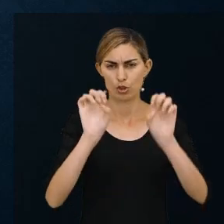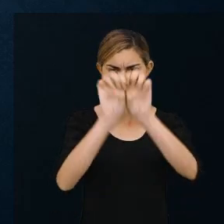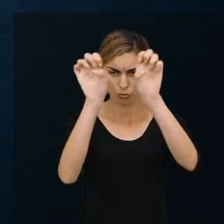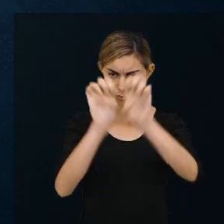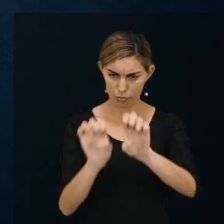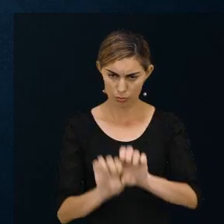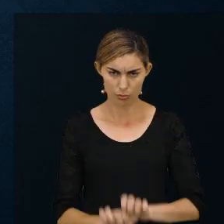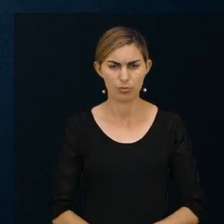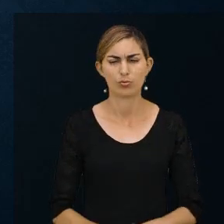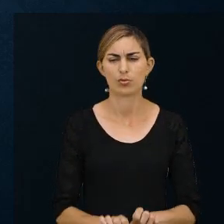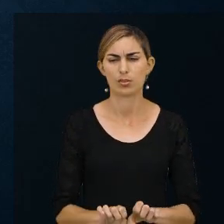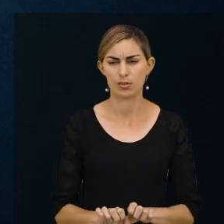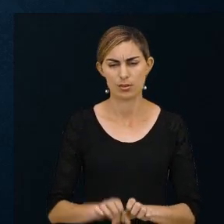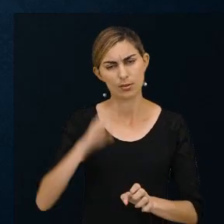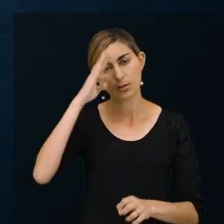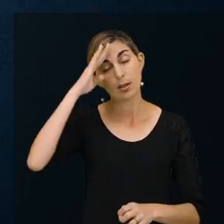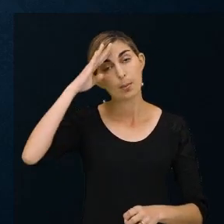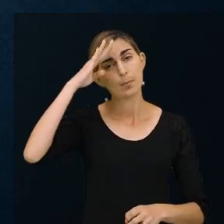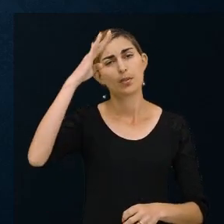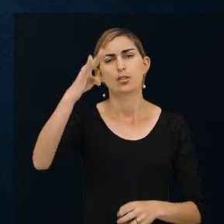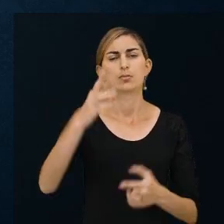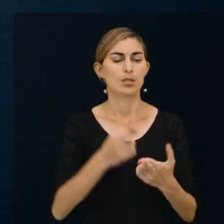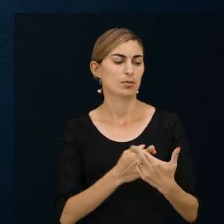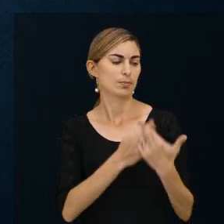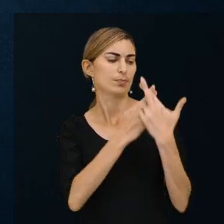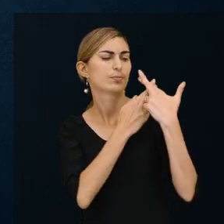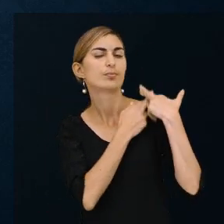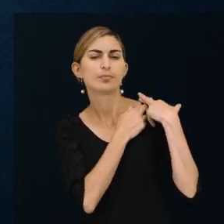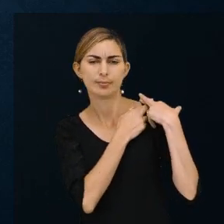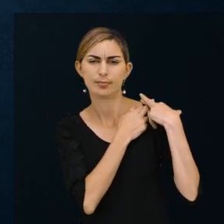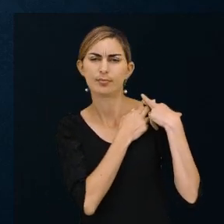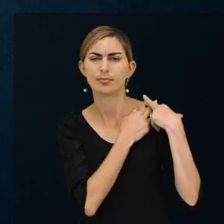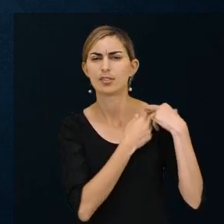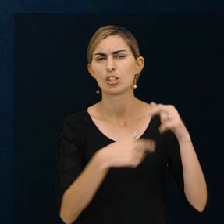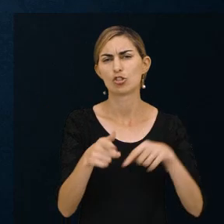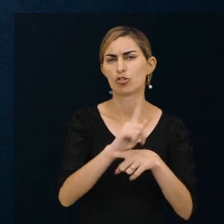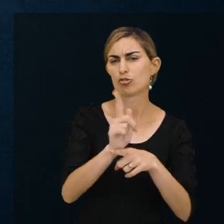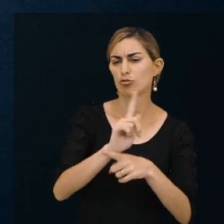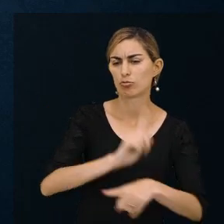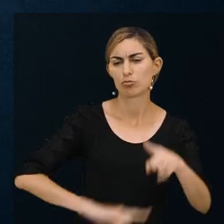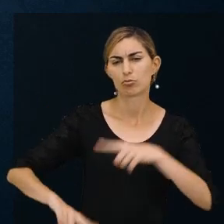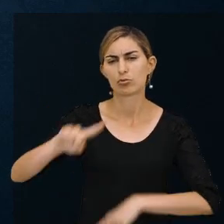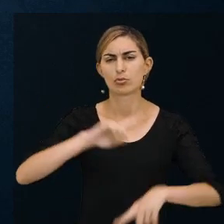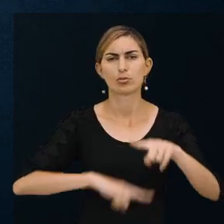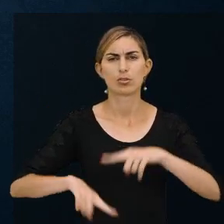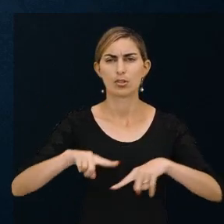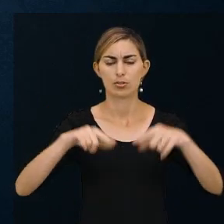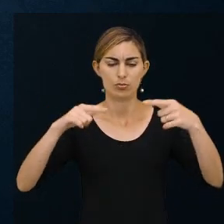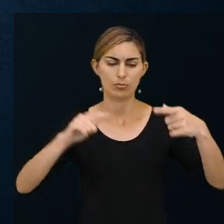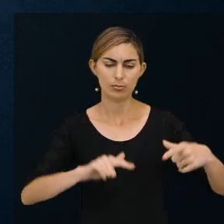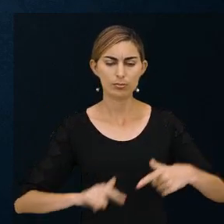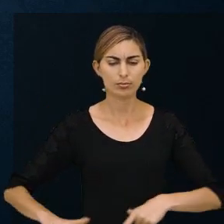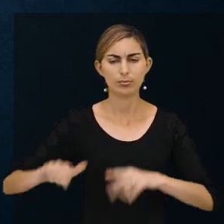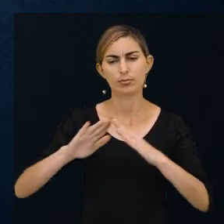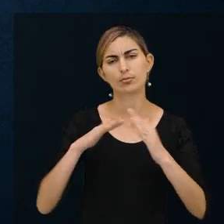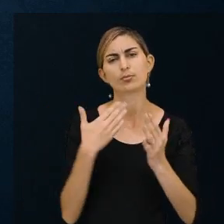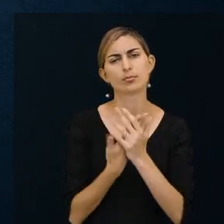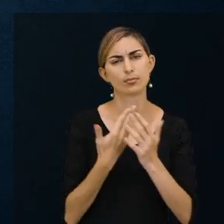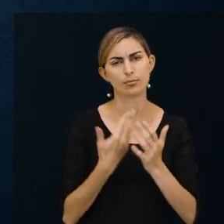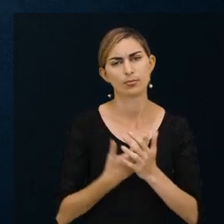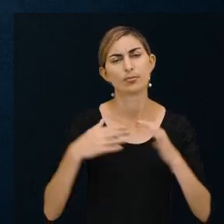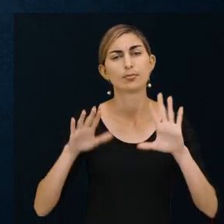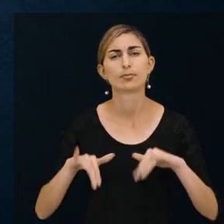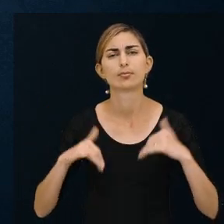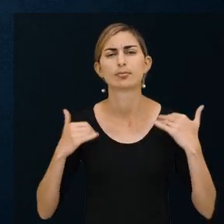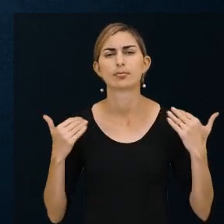As estruturas e os principais responsáveis em gerir um estabelecimento escolar,